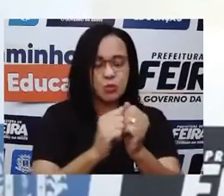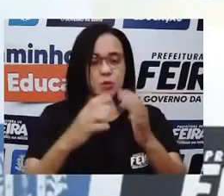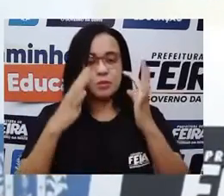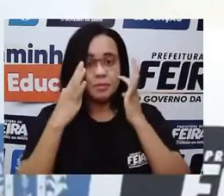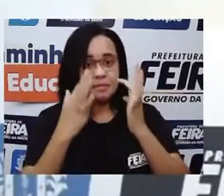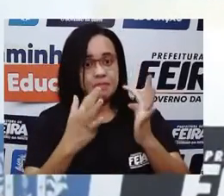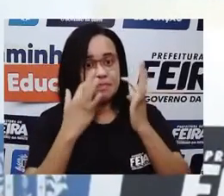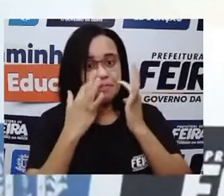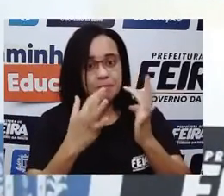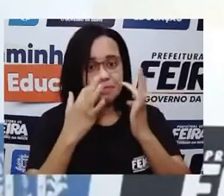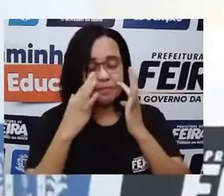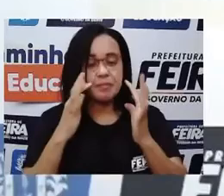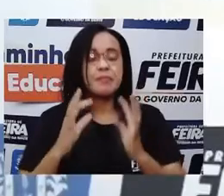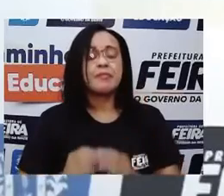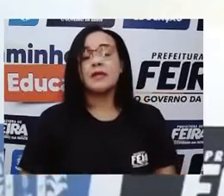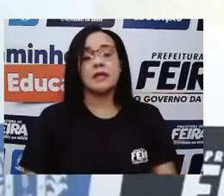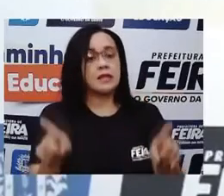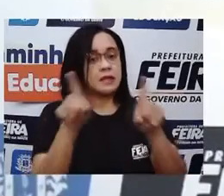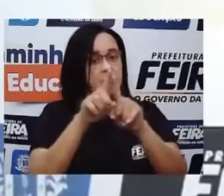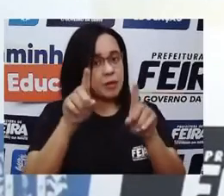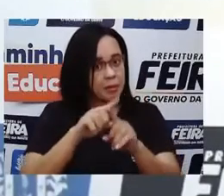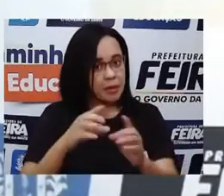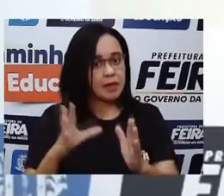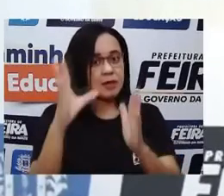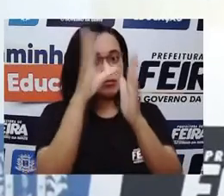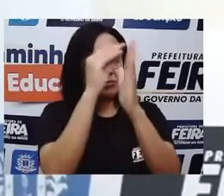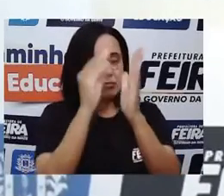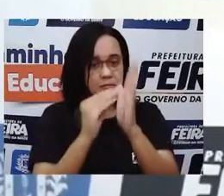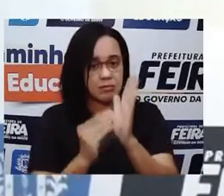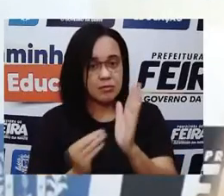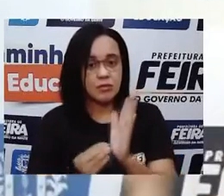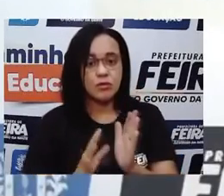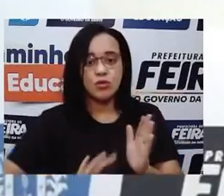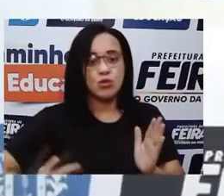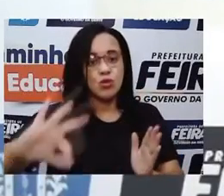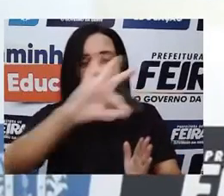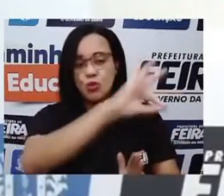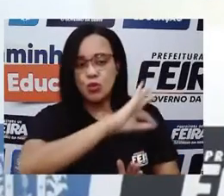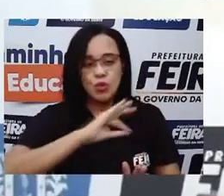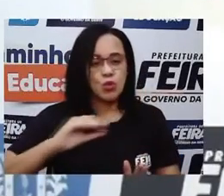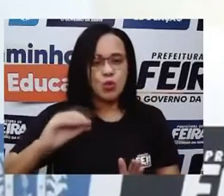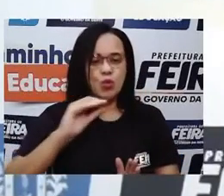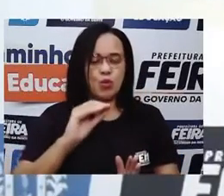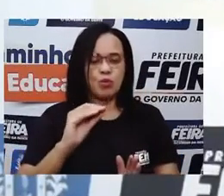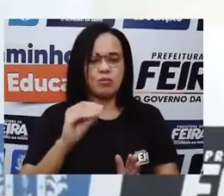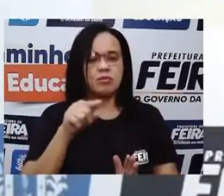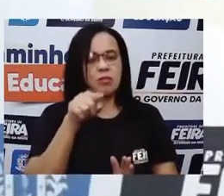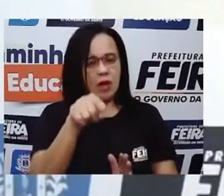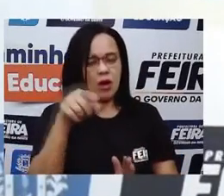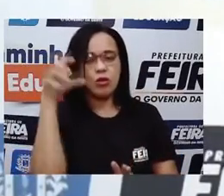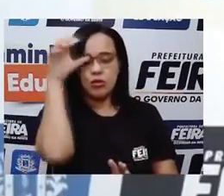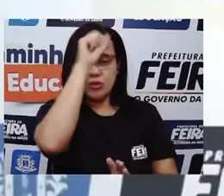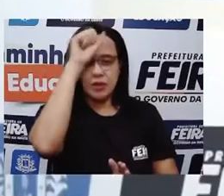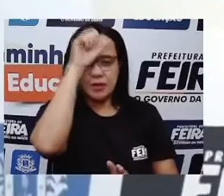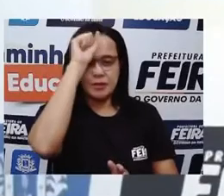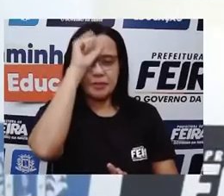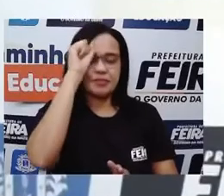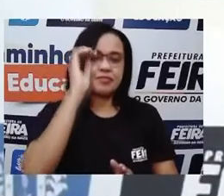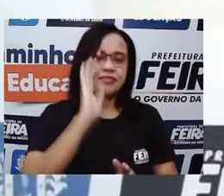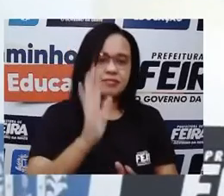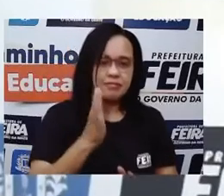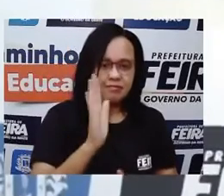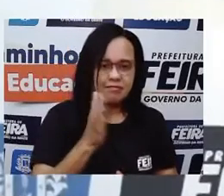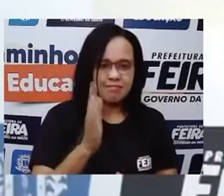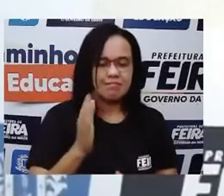esteja acrescentando, né, que esses conhecimentos estejam sendo acrescentados aos conhecimentos que vocês já têm, tá bom?